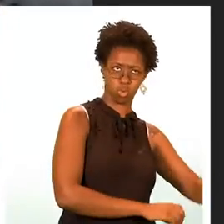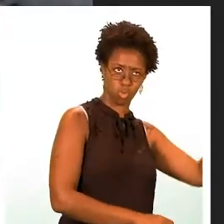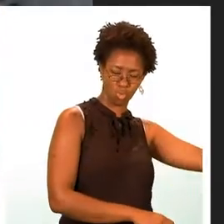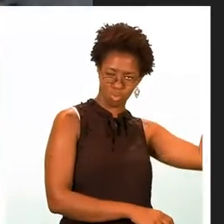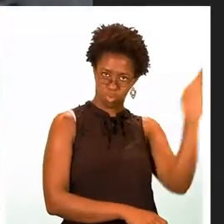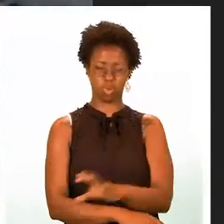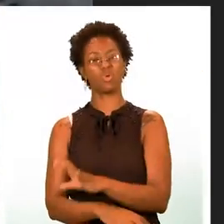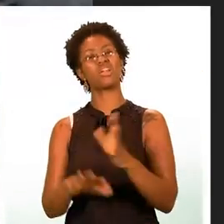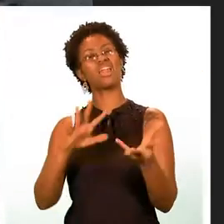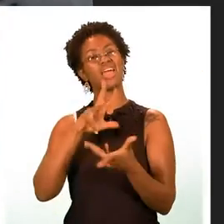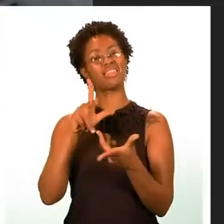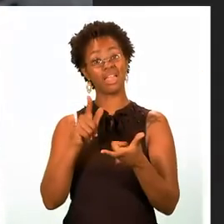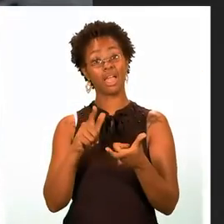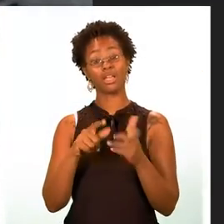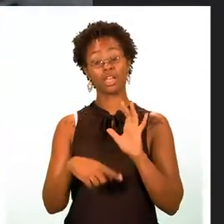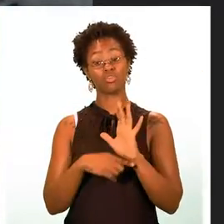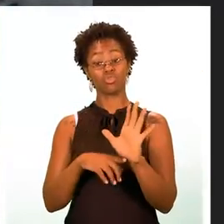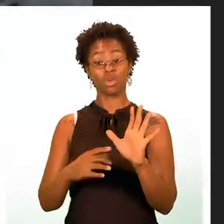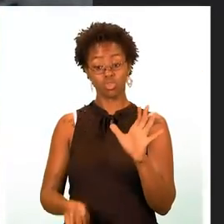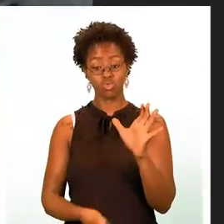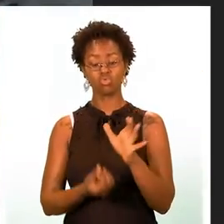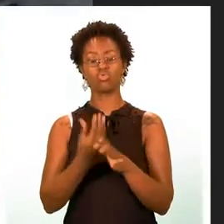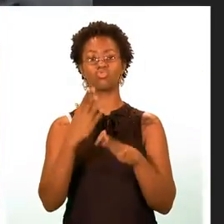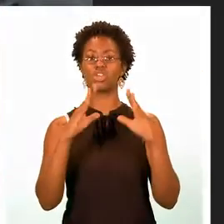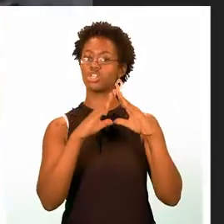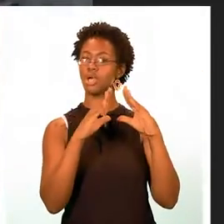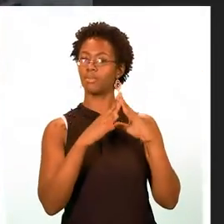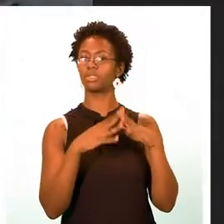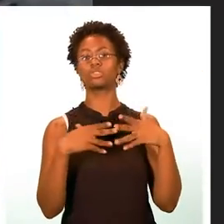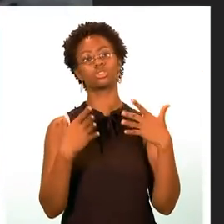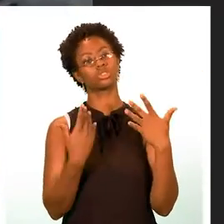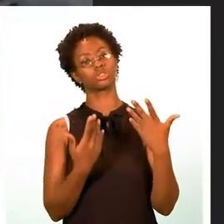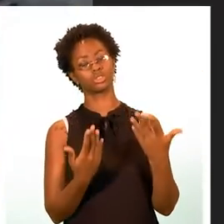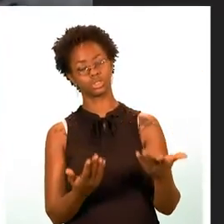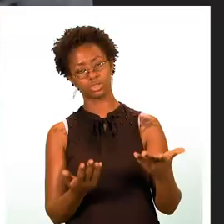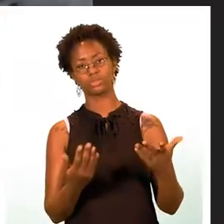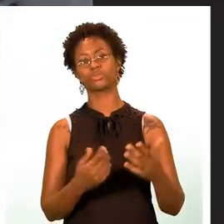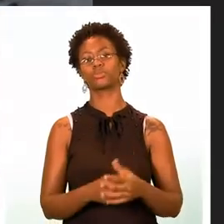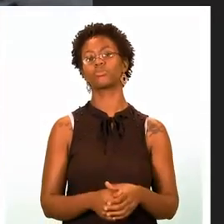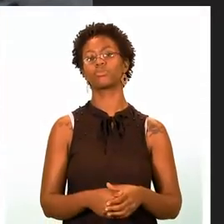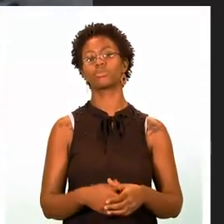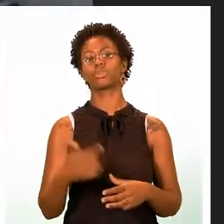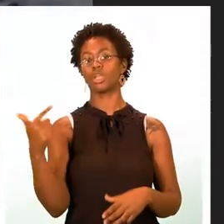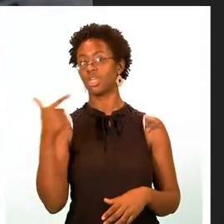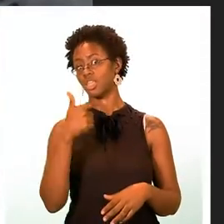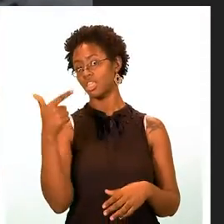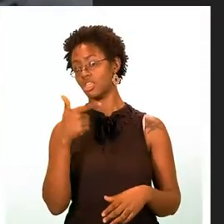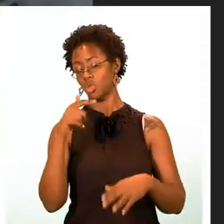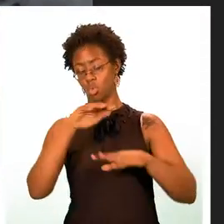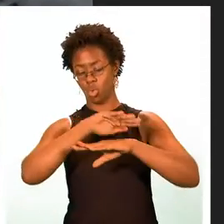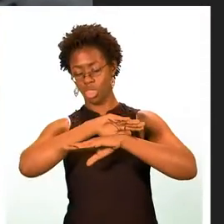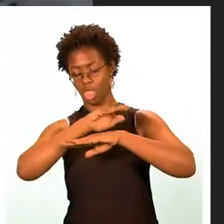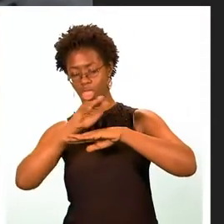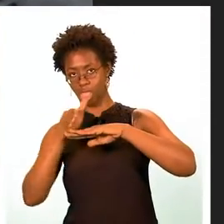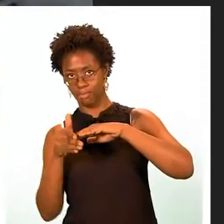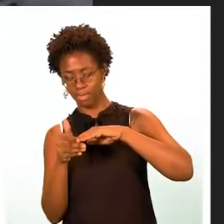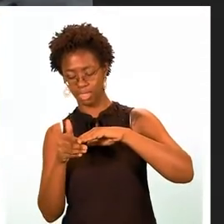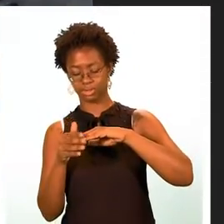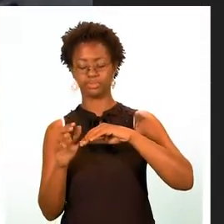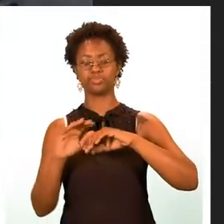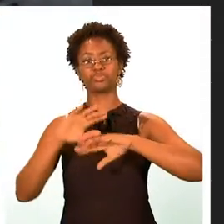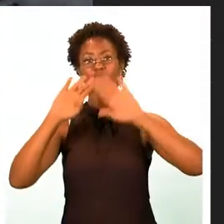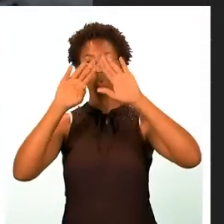fizeram que surgissem esses diamantes. Então, eles estão... Nessa segunda camada, eles